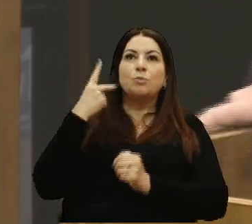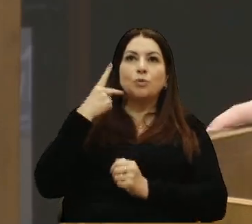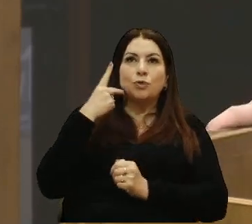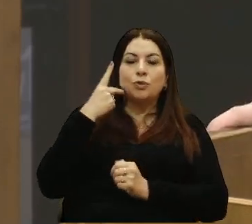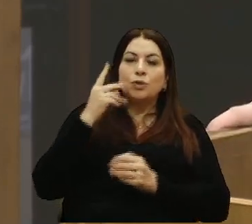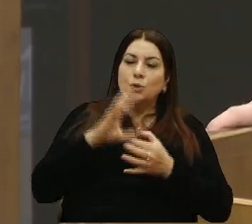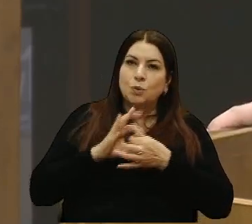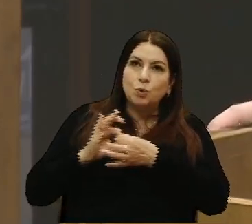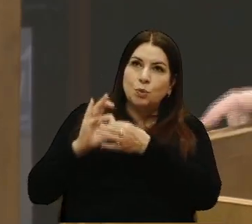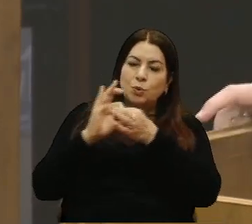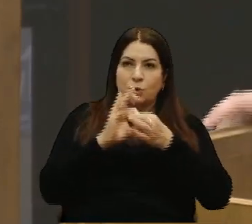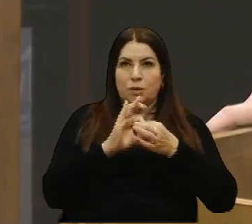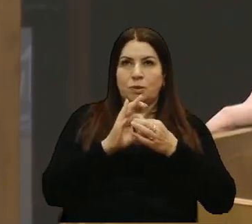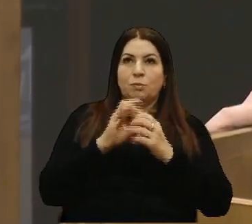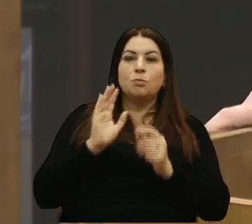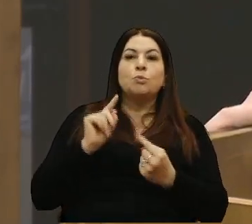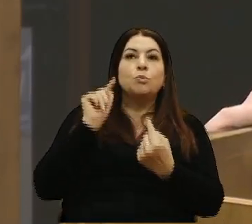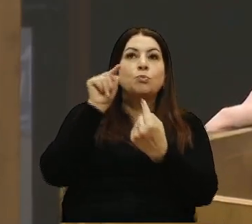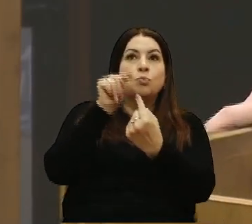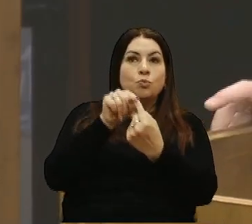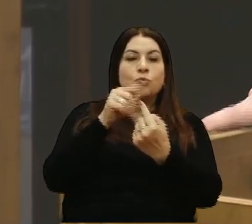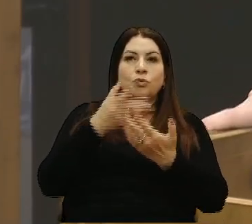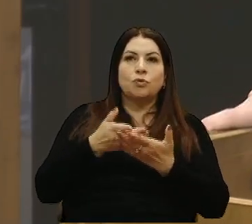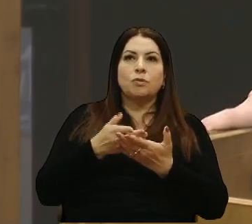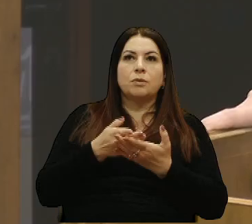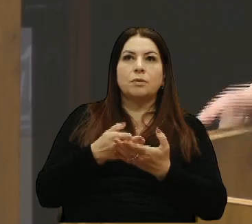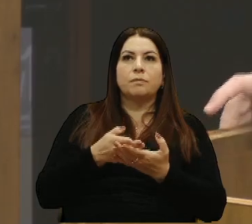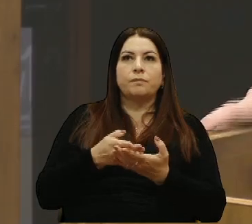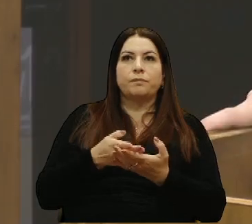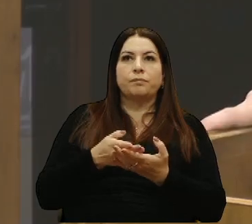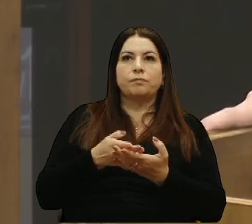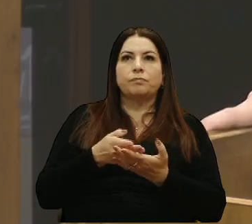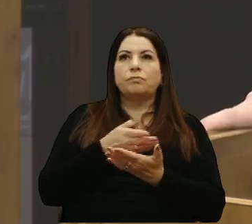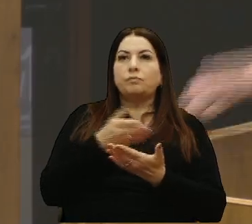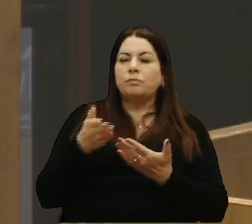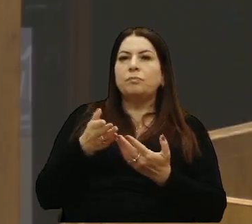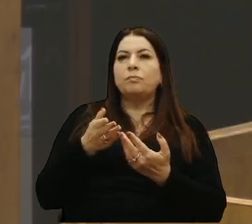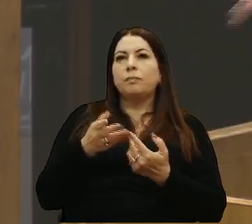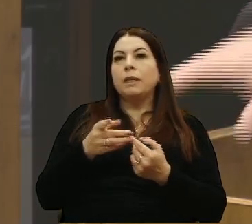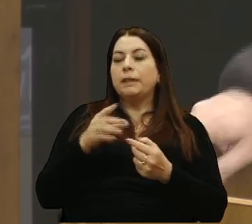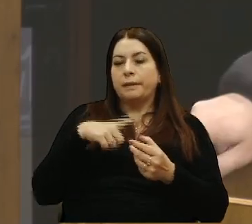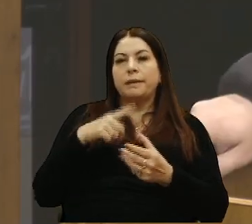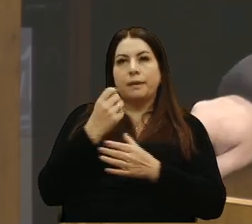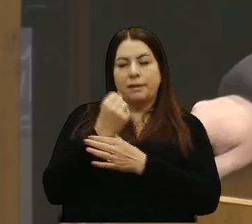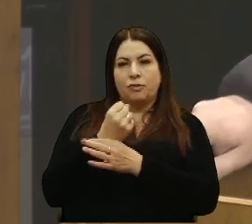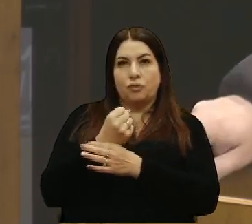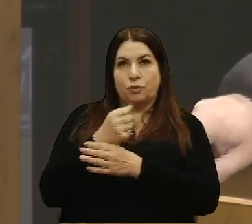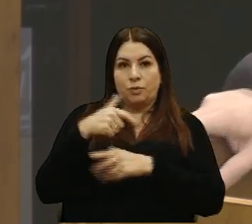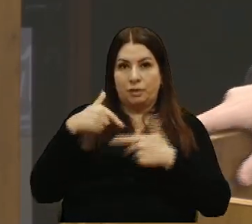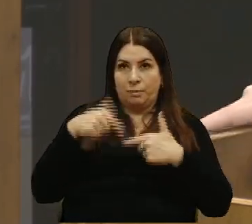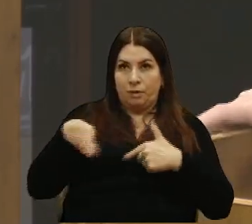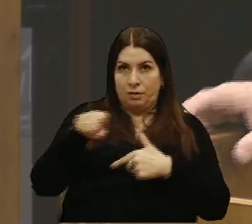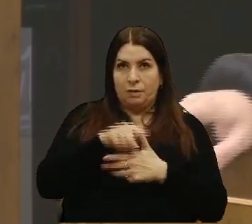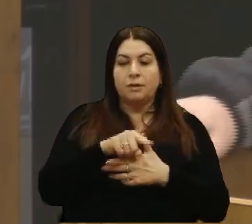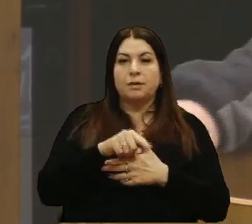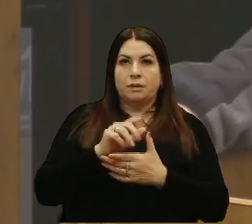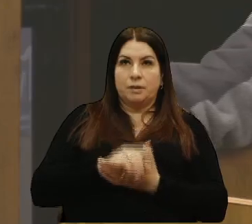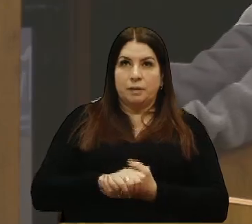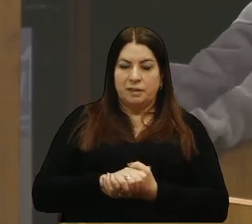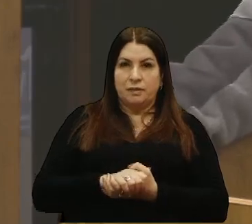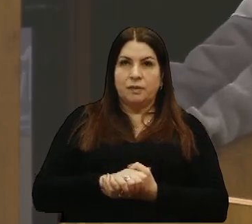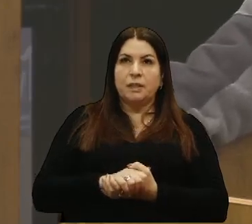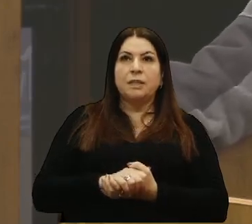que se uniu em prol de um fim determinado, que é garantir aos trabalhadores uma saída melhor,